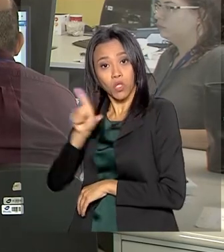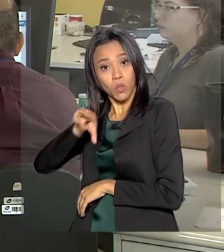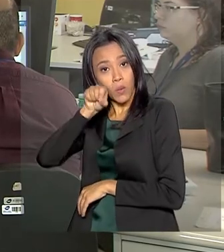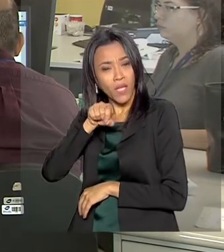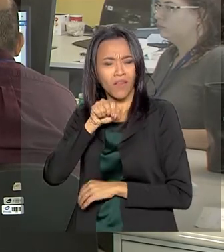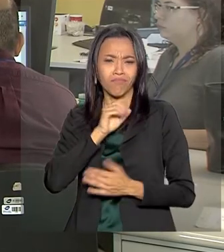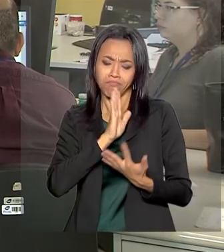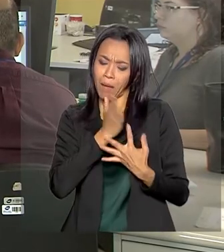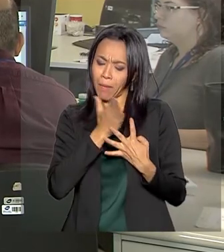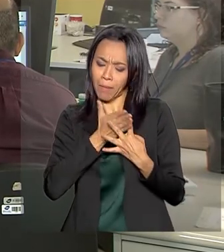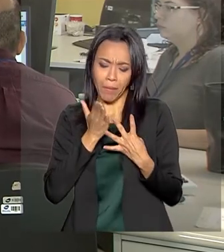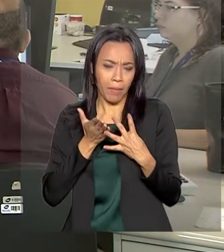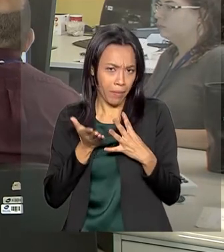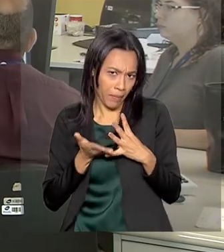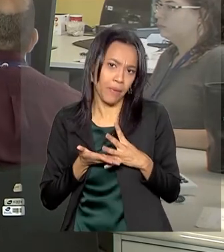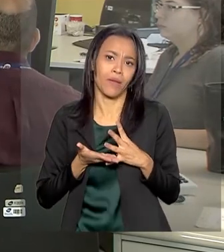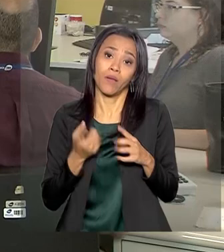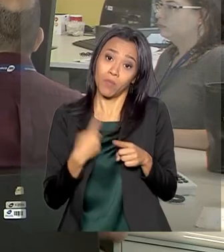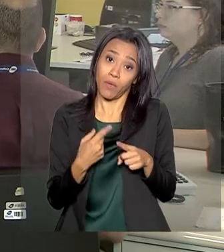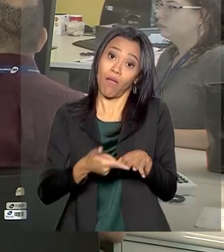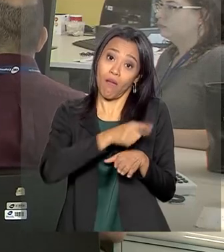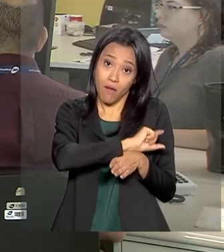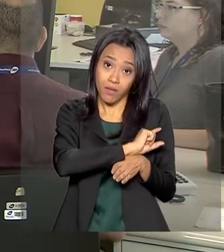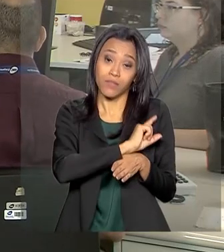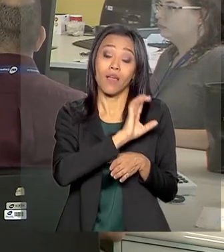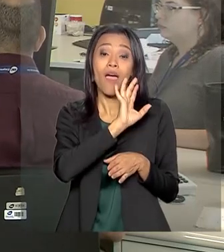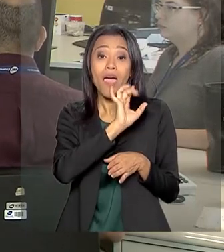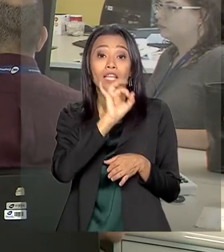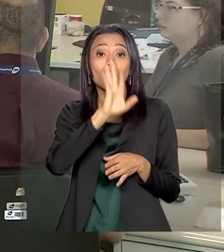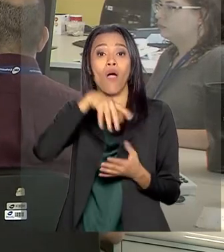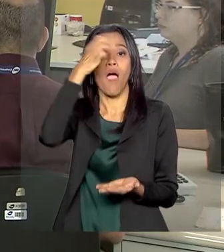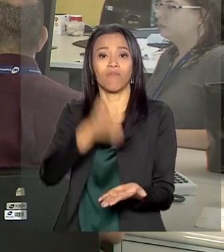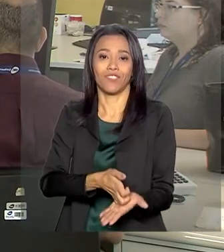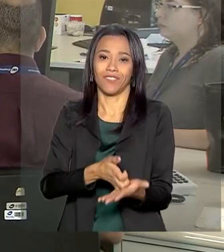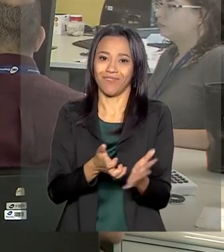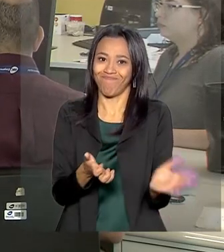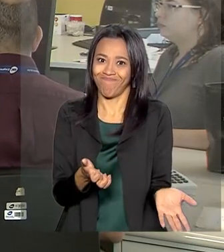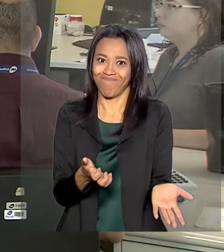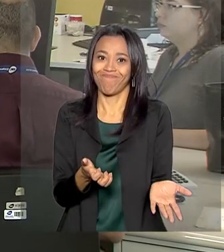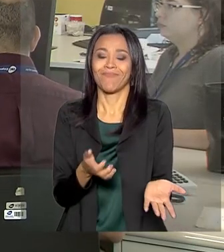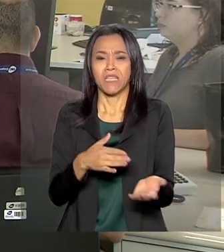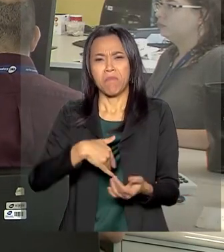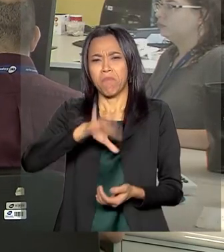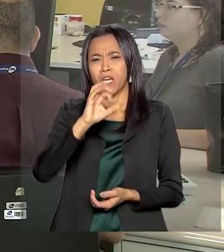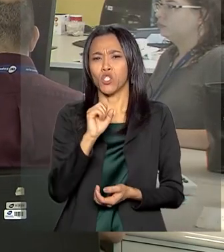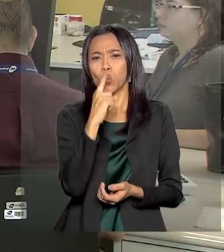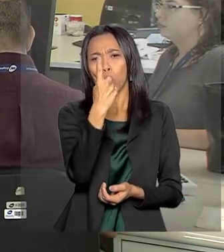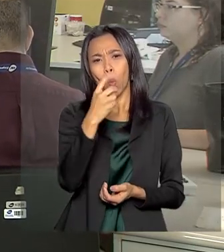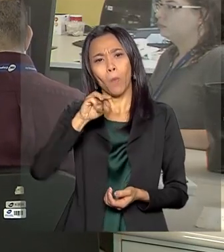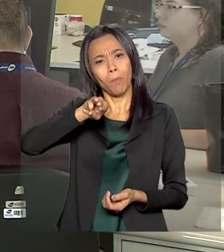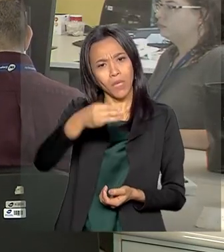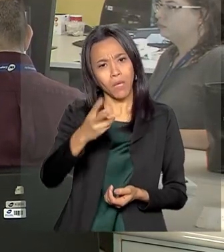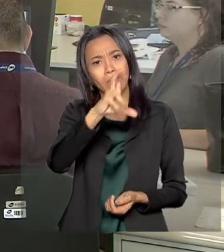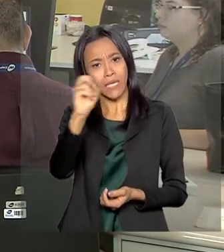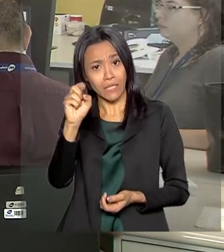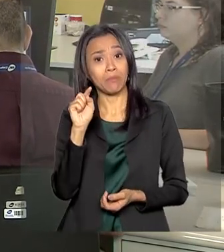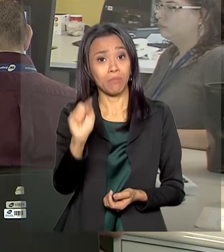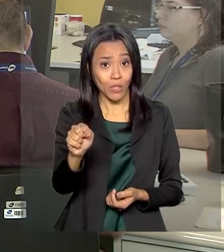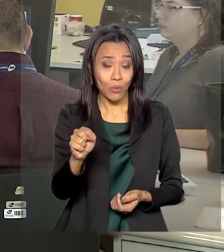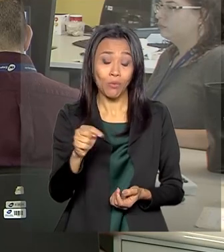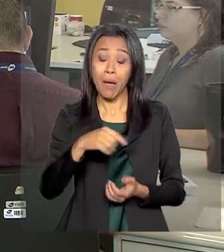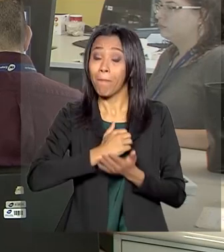facilita o pagamento dos valores, porque antes o pagamento era apenas à vista. Mais de meio milhão de estudantes estão com os contratos de